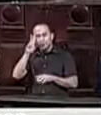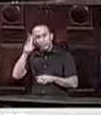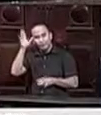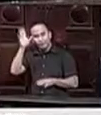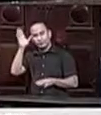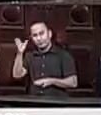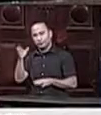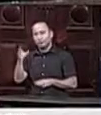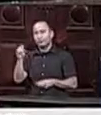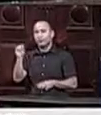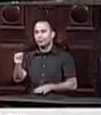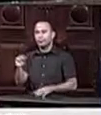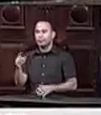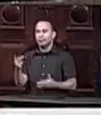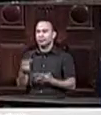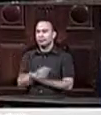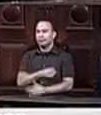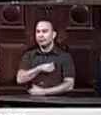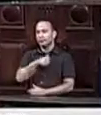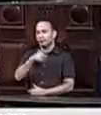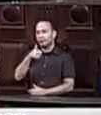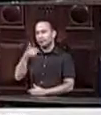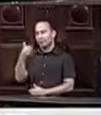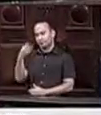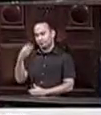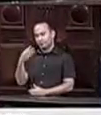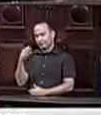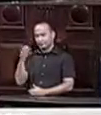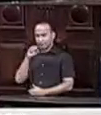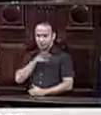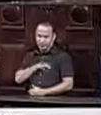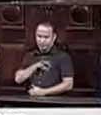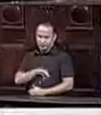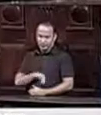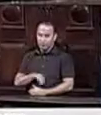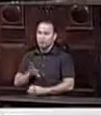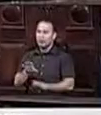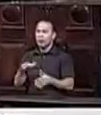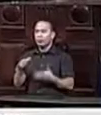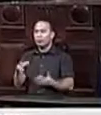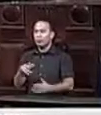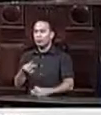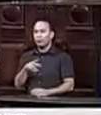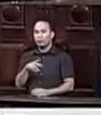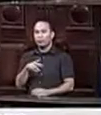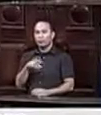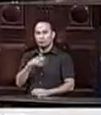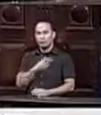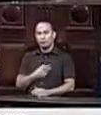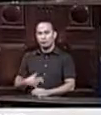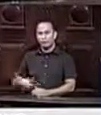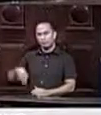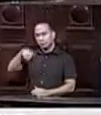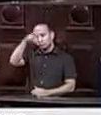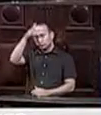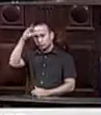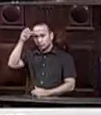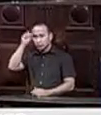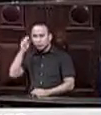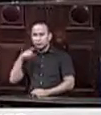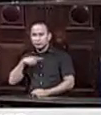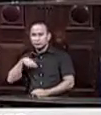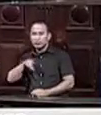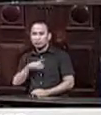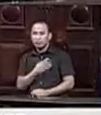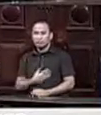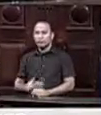né, a questão do 13º, e, embora o governo do Estado tenha se dirigido ao governo